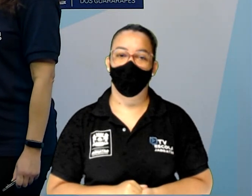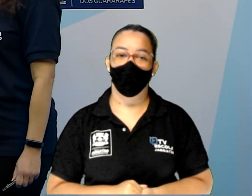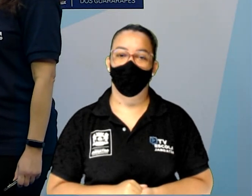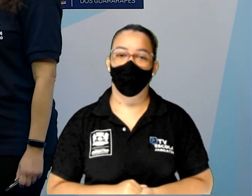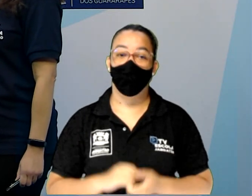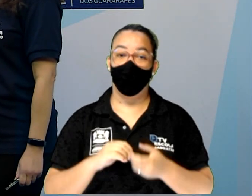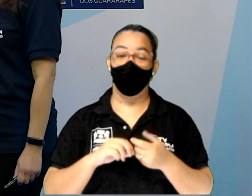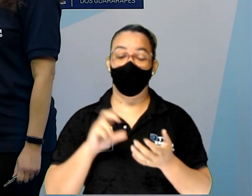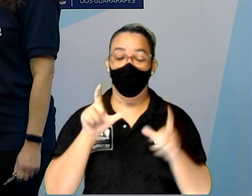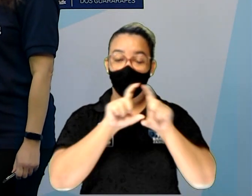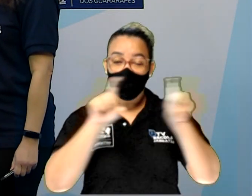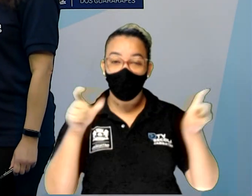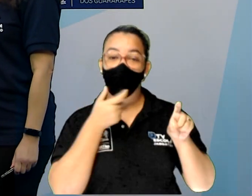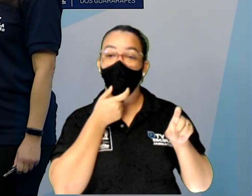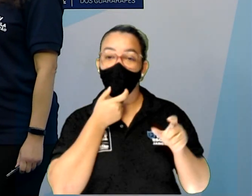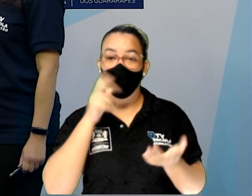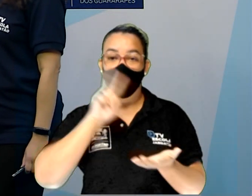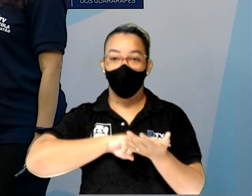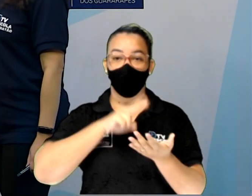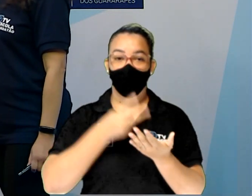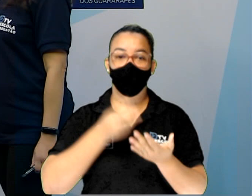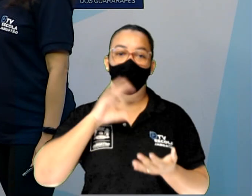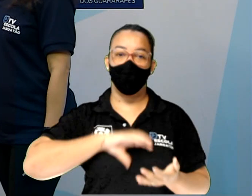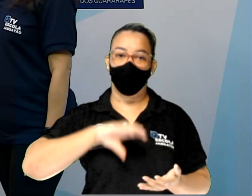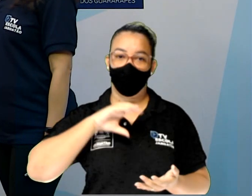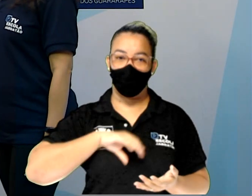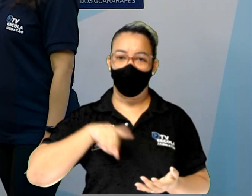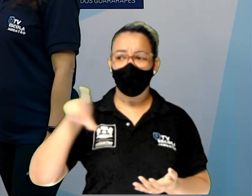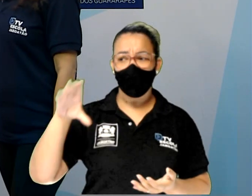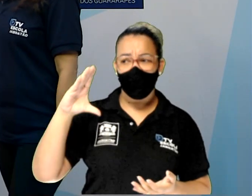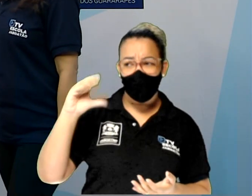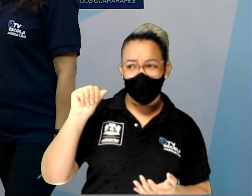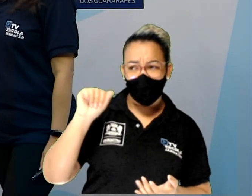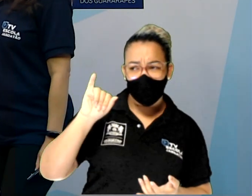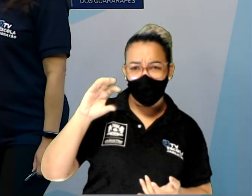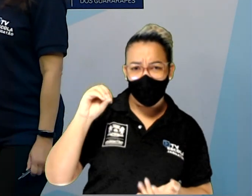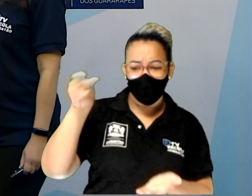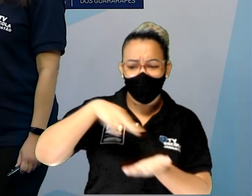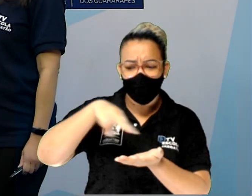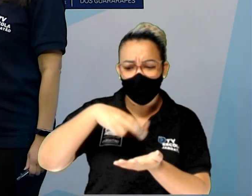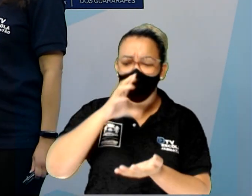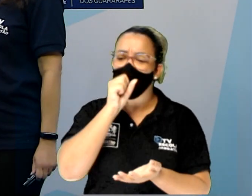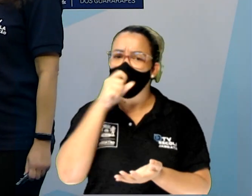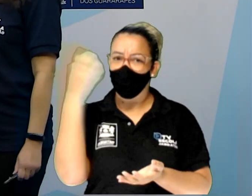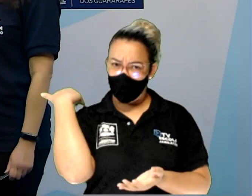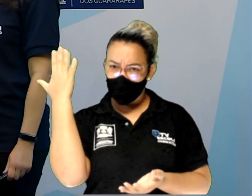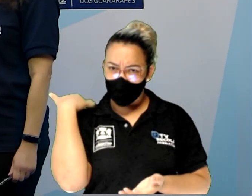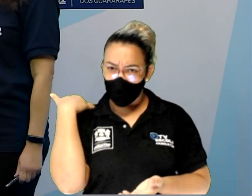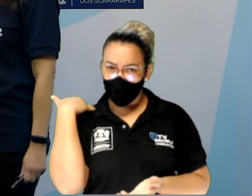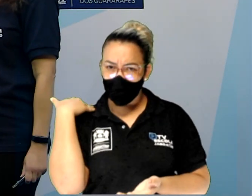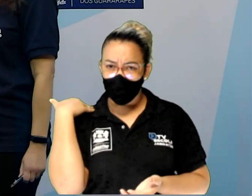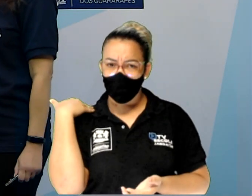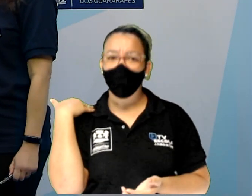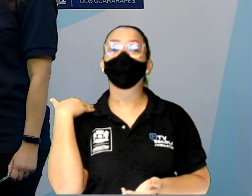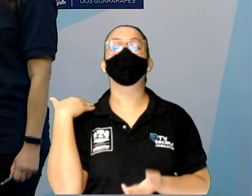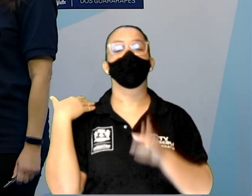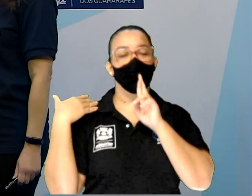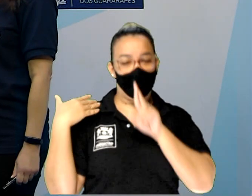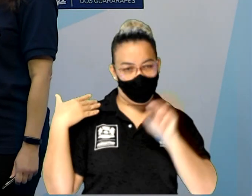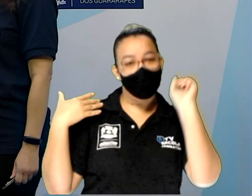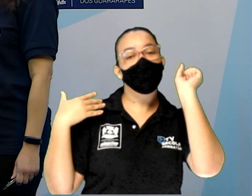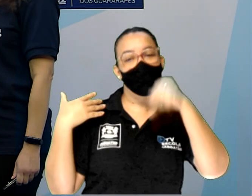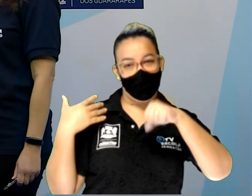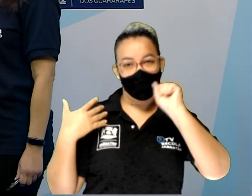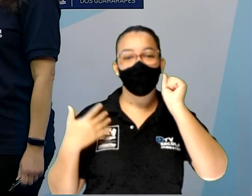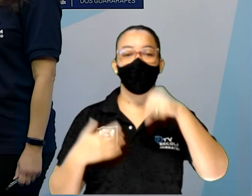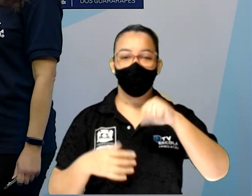Did Caio dance last Saturday? Caio dançou sábado passado? Sim, ele dançou. Então,